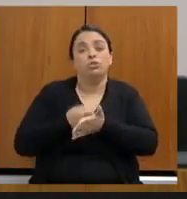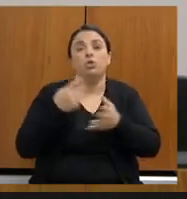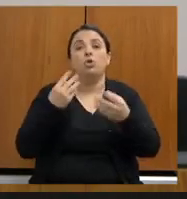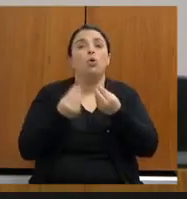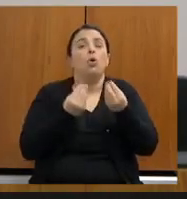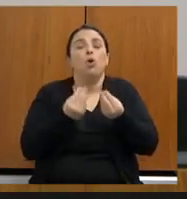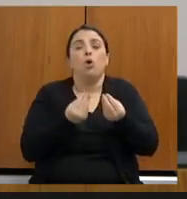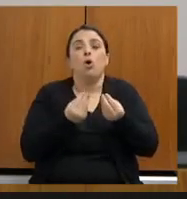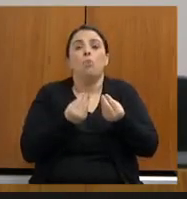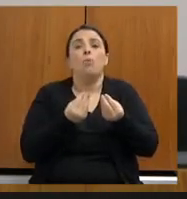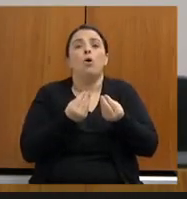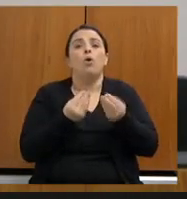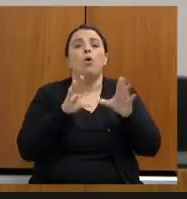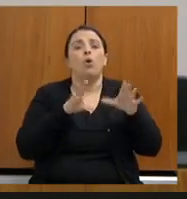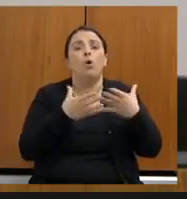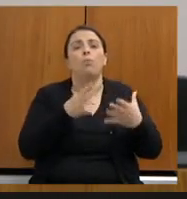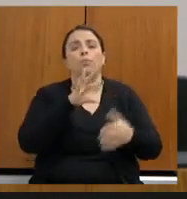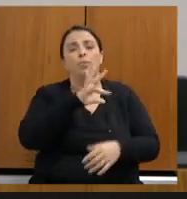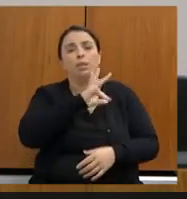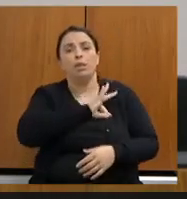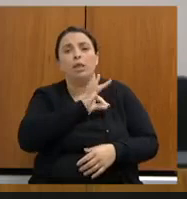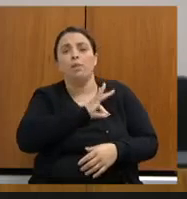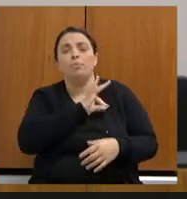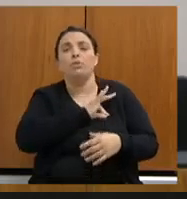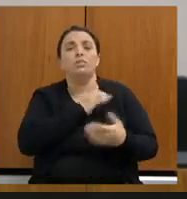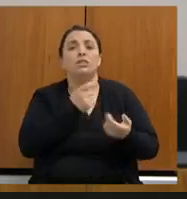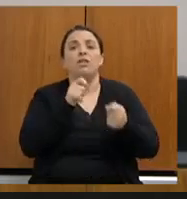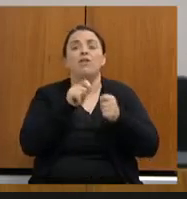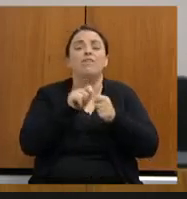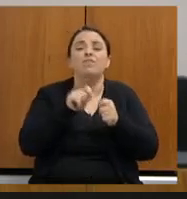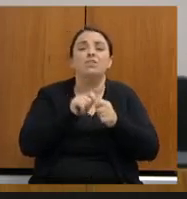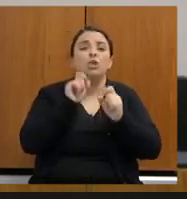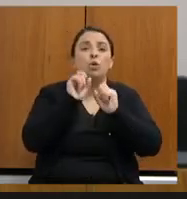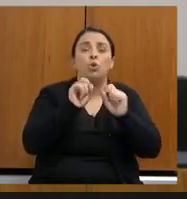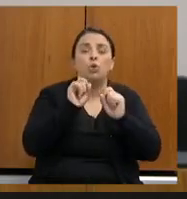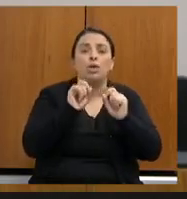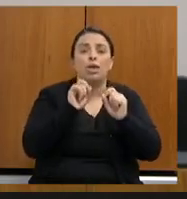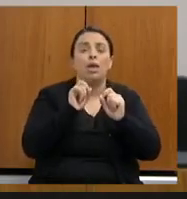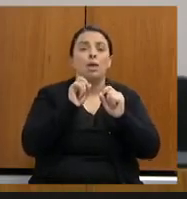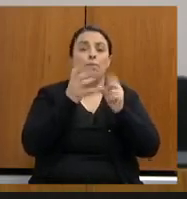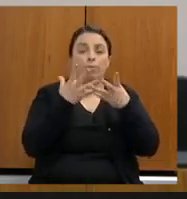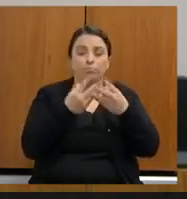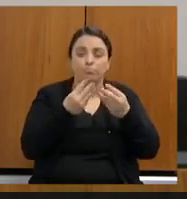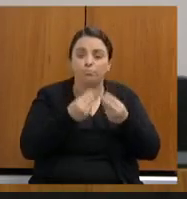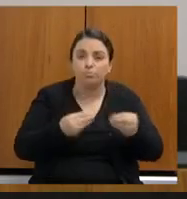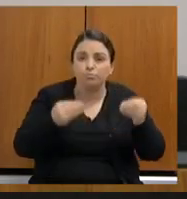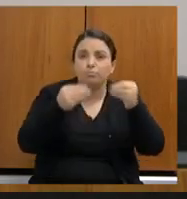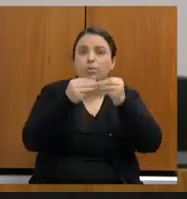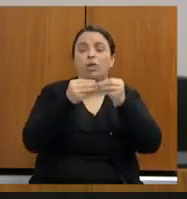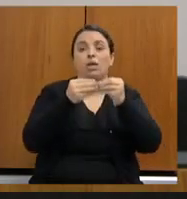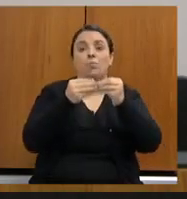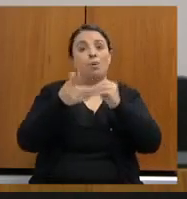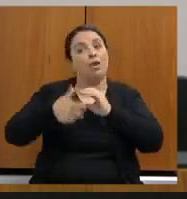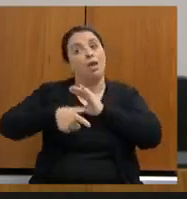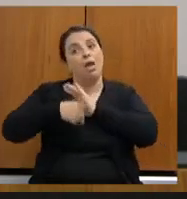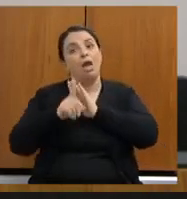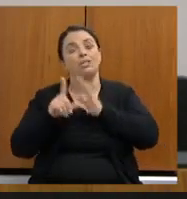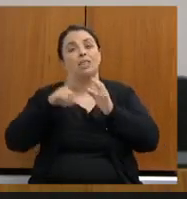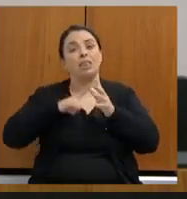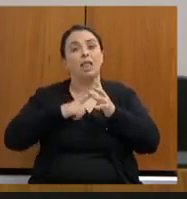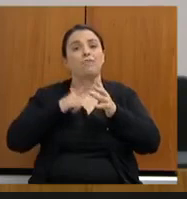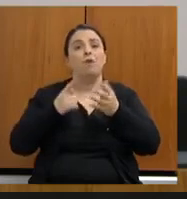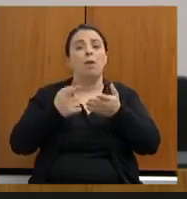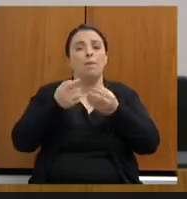feito junto ao governo em relação à recomposição das perdas inflacionárias e os servidores da segurança do em cobrança